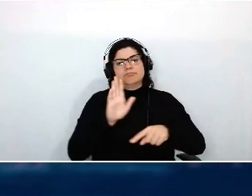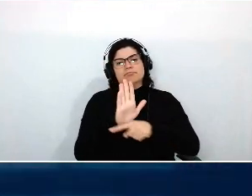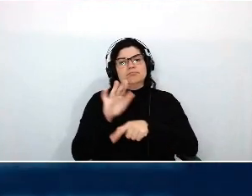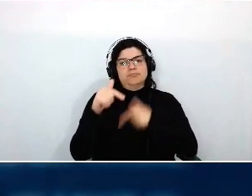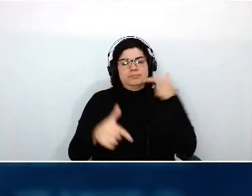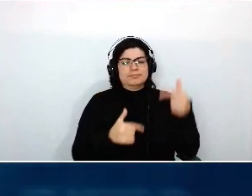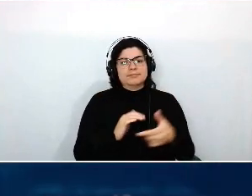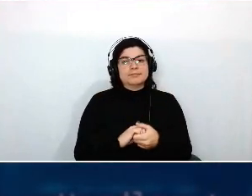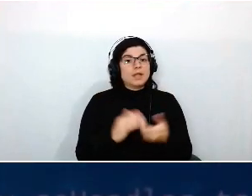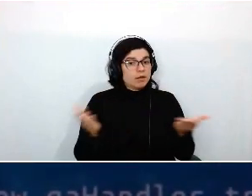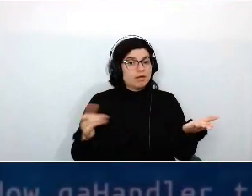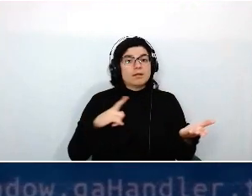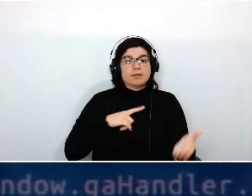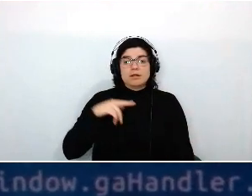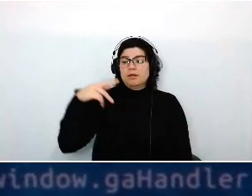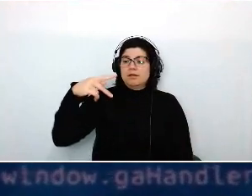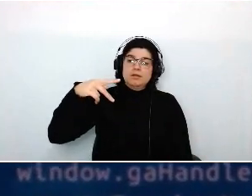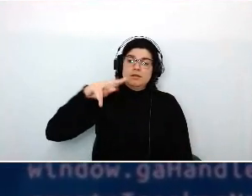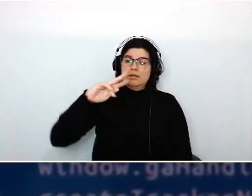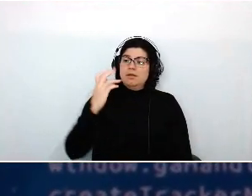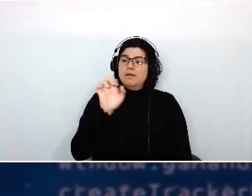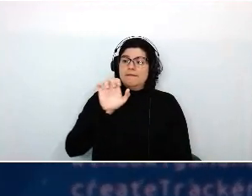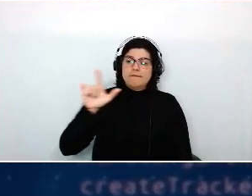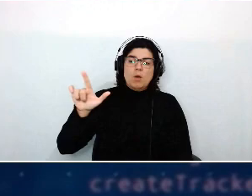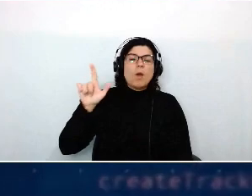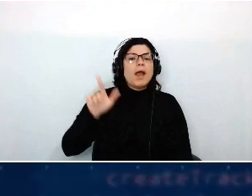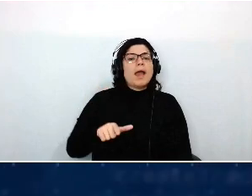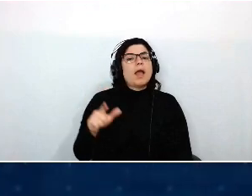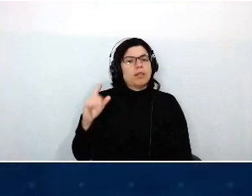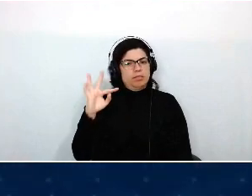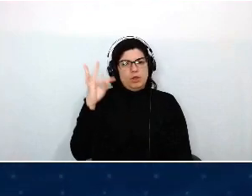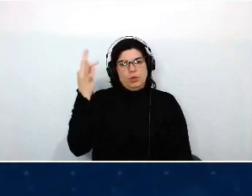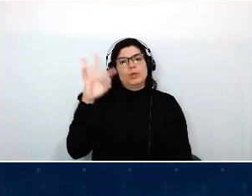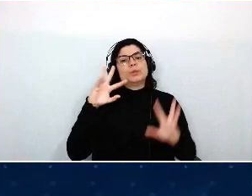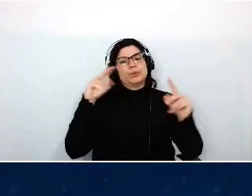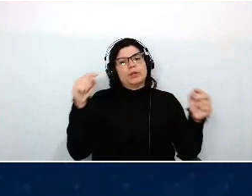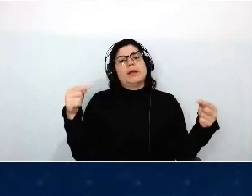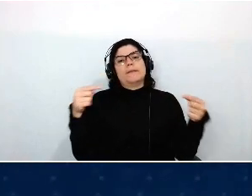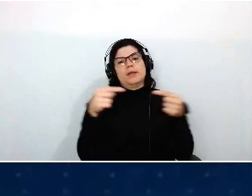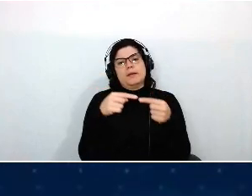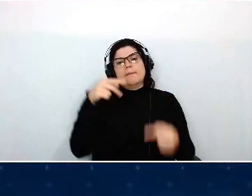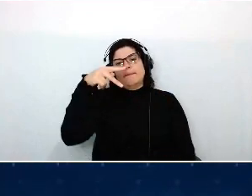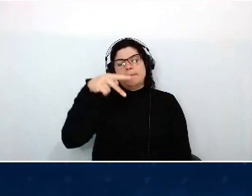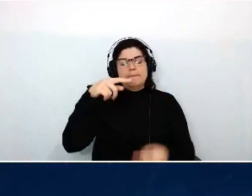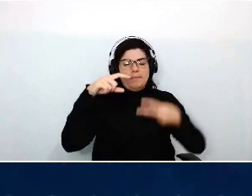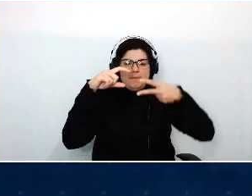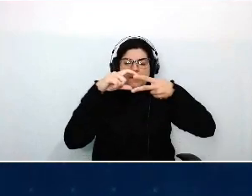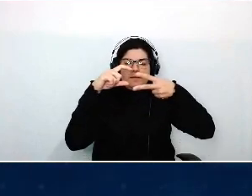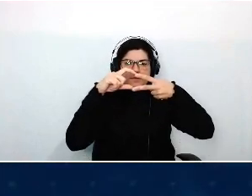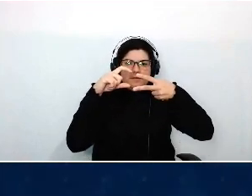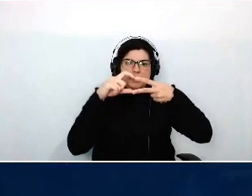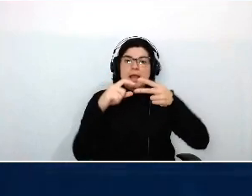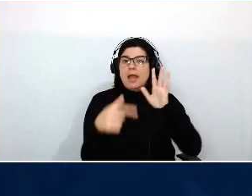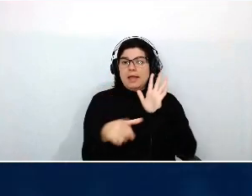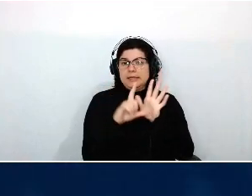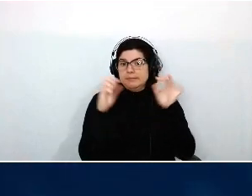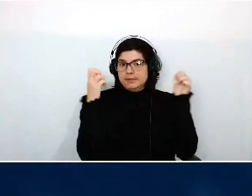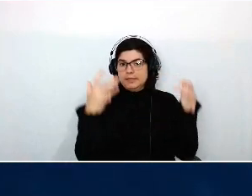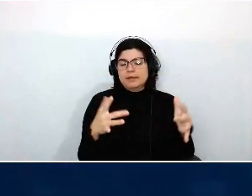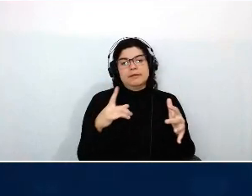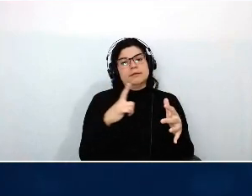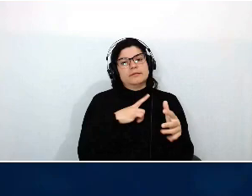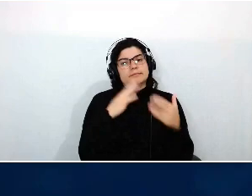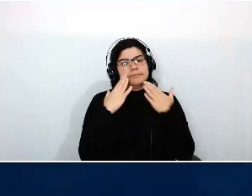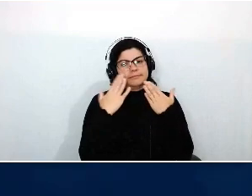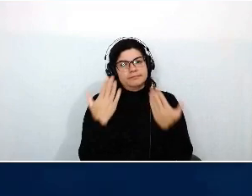FEL, que a gente quer essa teoria toda também para o PHP, né? Seria muito legal. Antes de falar da FEL, uma menção honrosa a Faren,